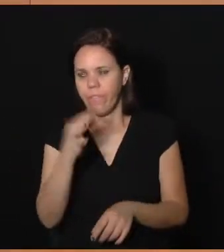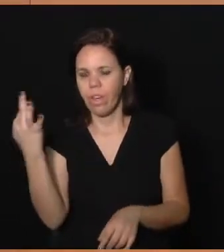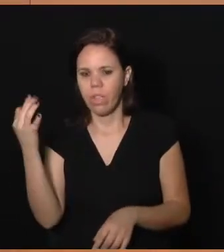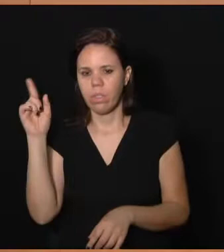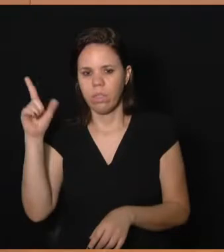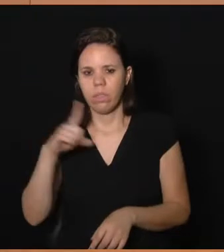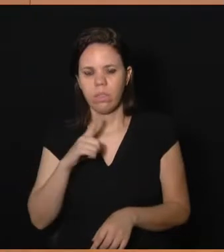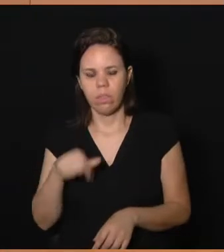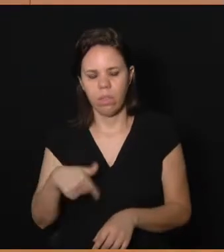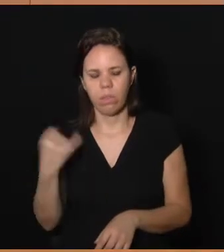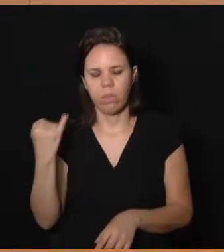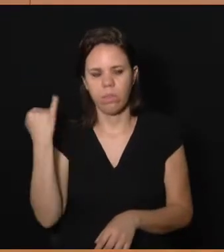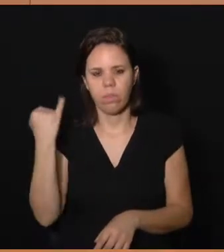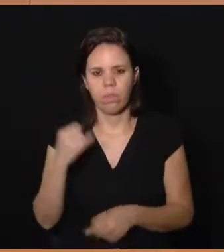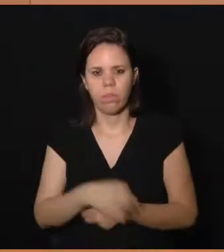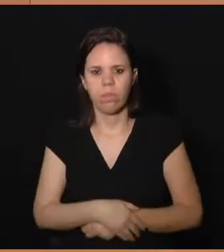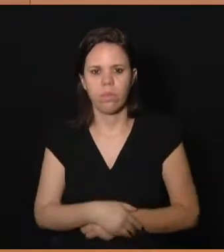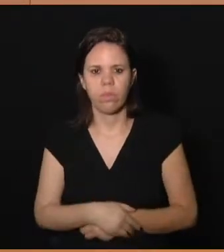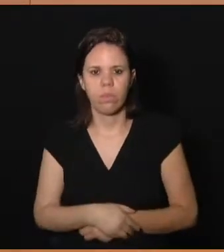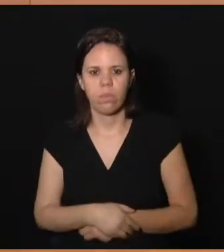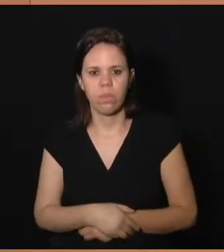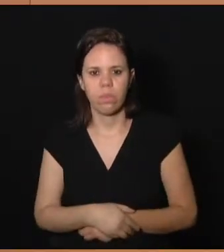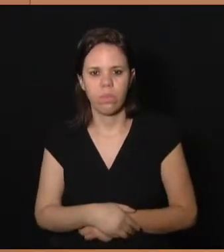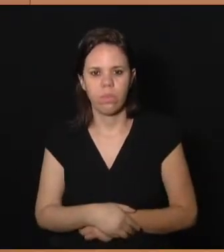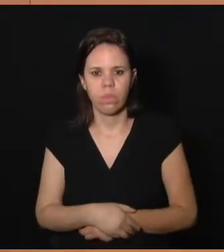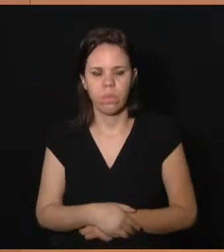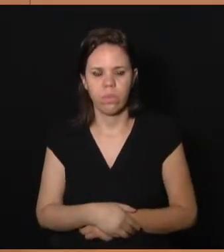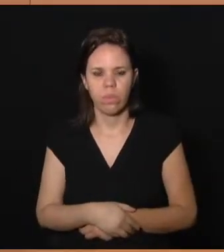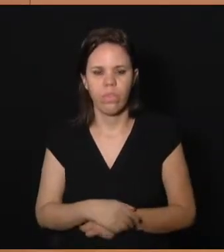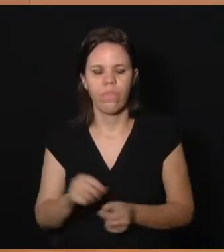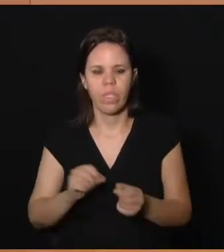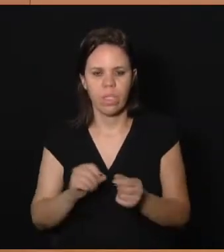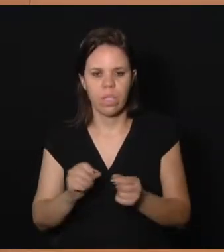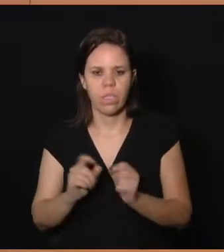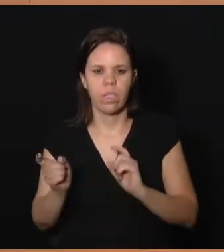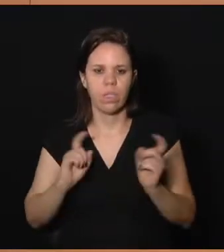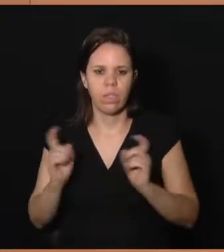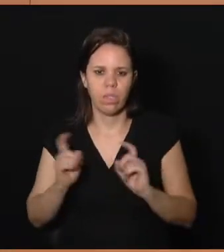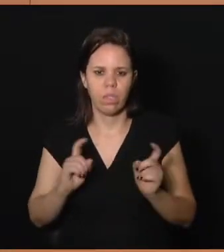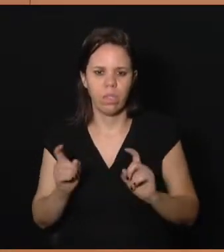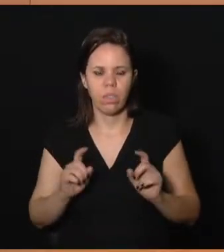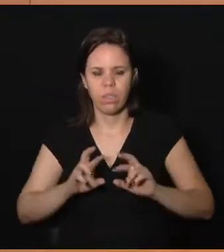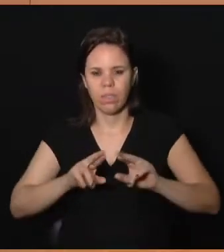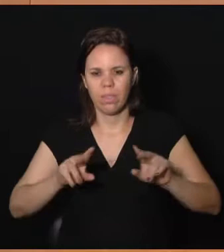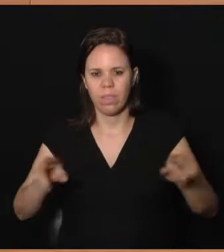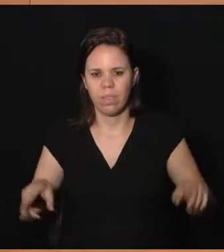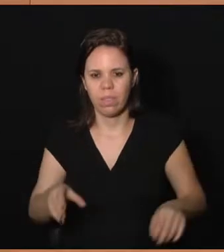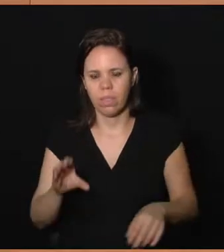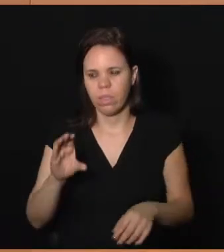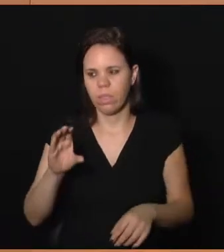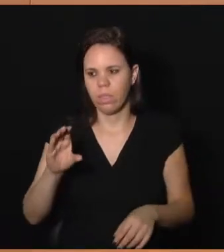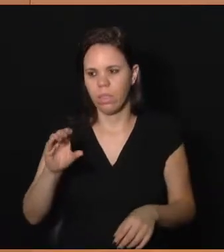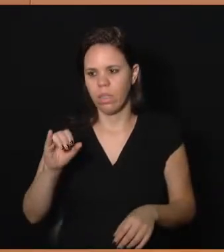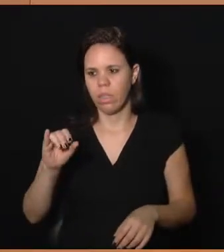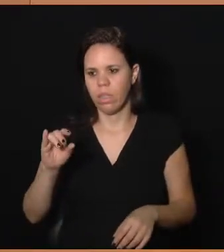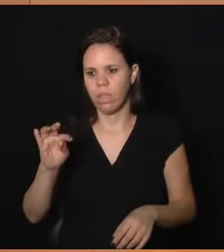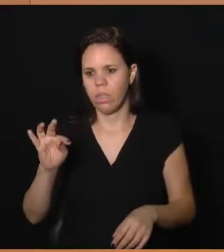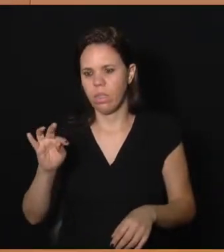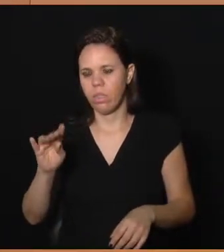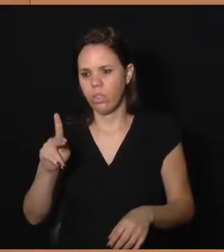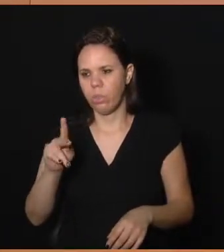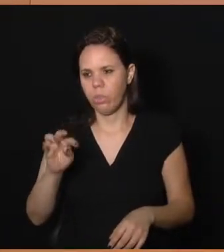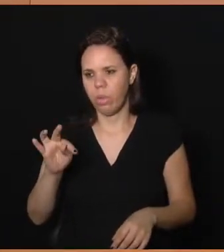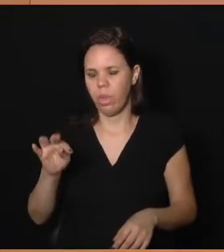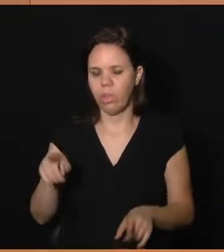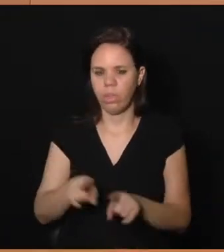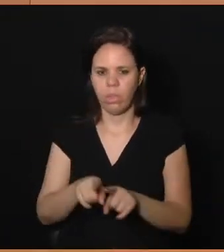que também é importante, né, fazendo reuniões com o CityPet, né, quer dizer, com o governo americano para tratar